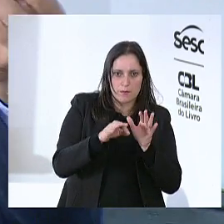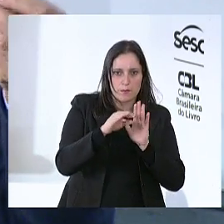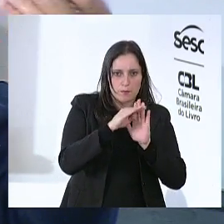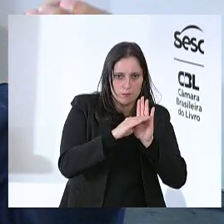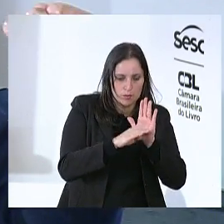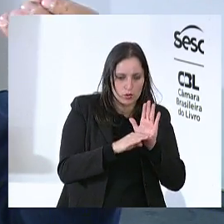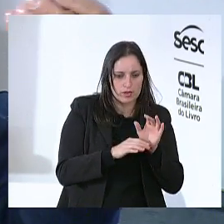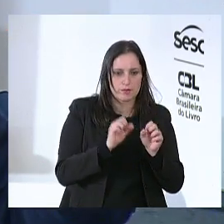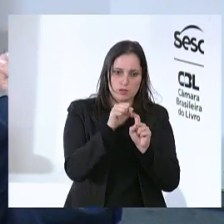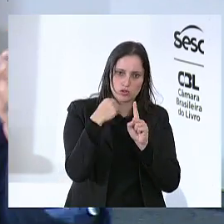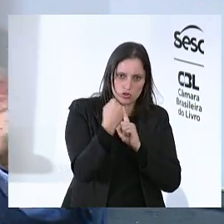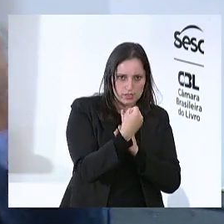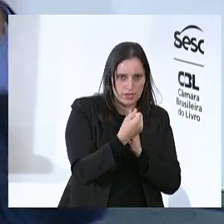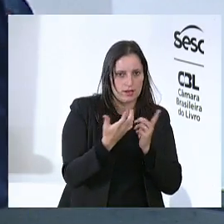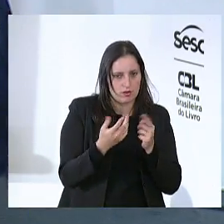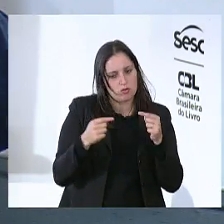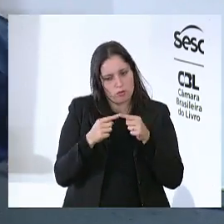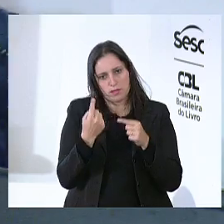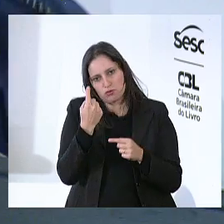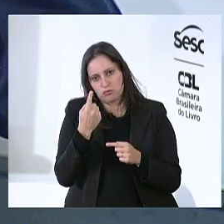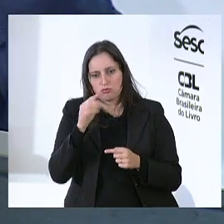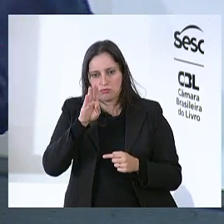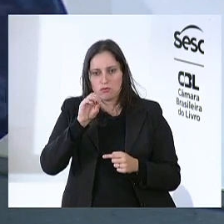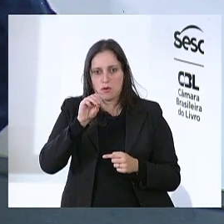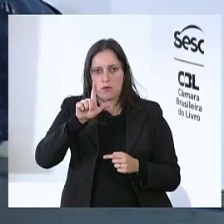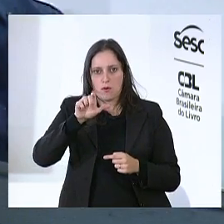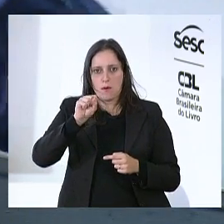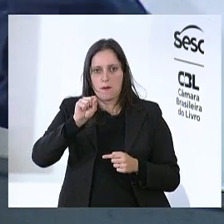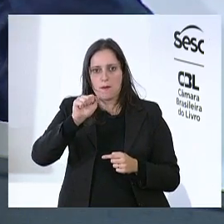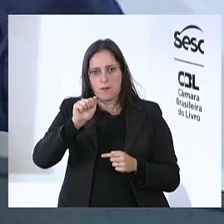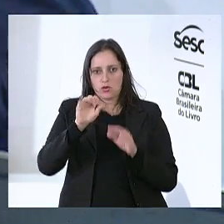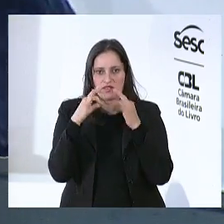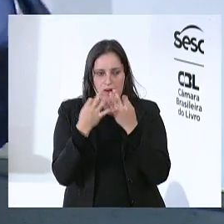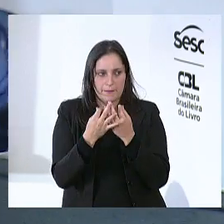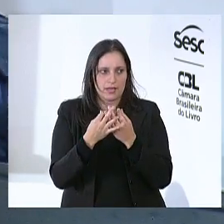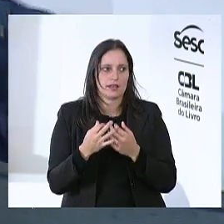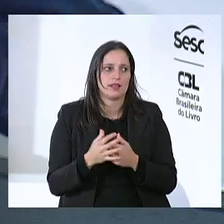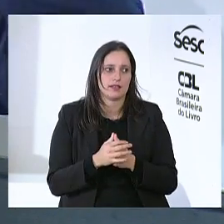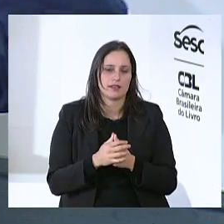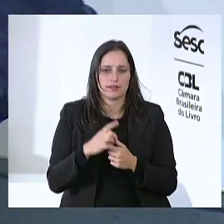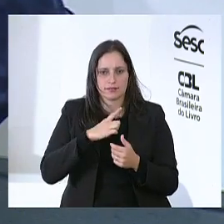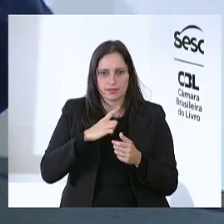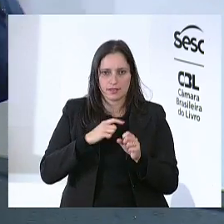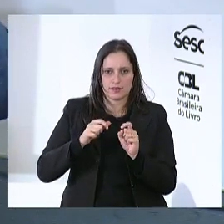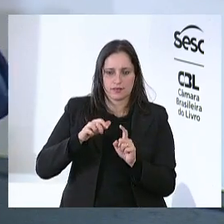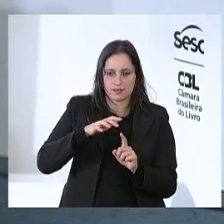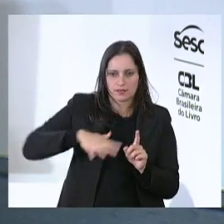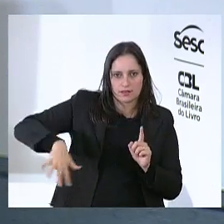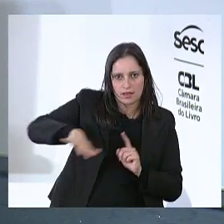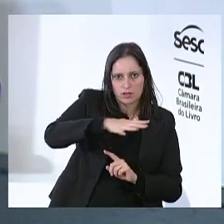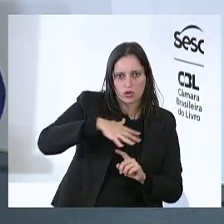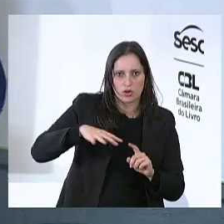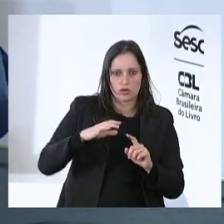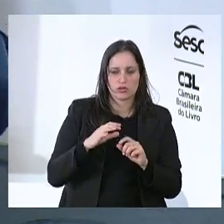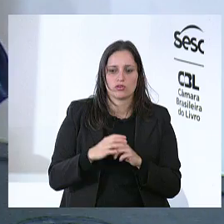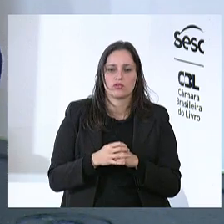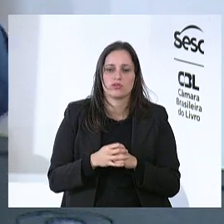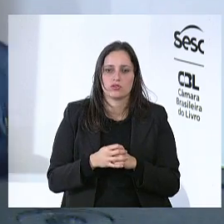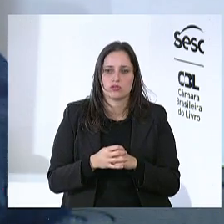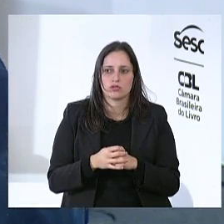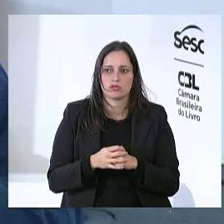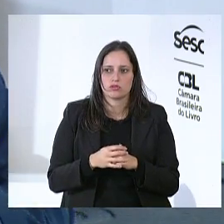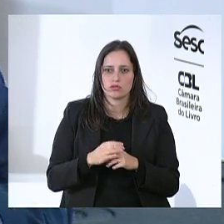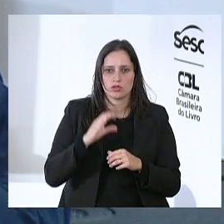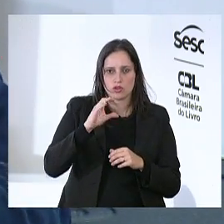dos quais o Bolsa Família é um, porque você tem o ProUni, você tem o Luz para Todos, você tem o Território da Cidadania, o Pronatec, são